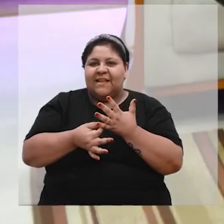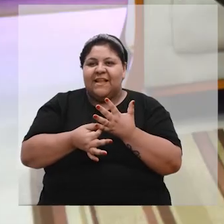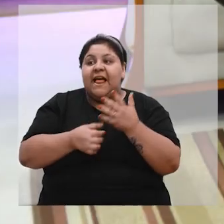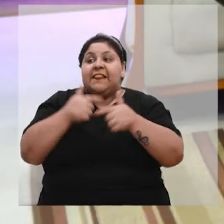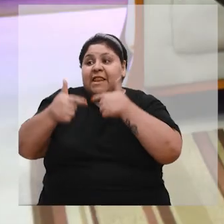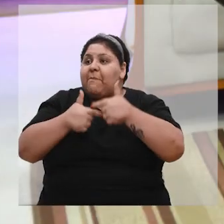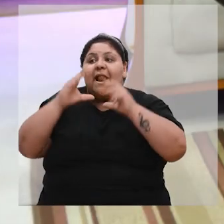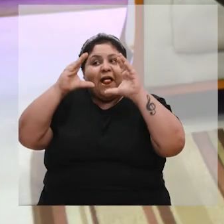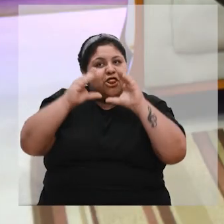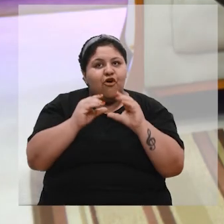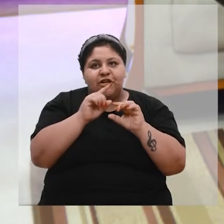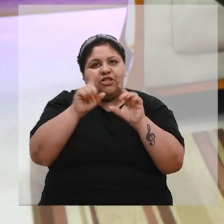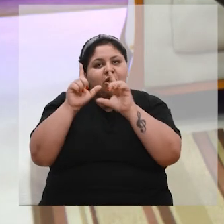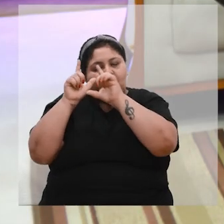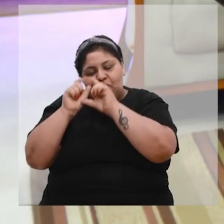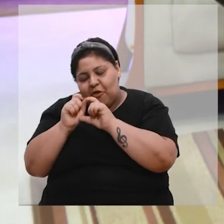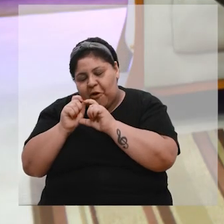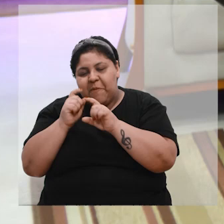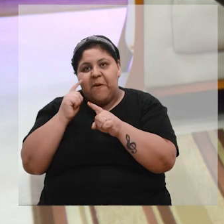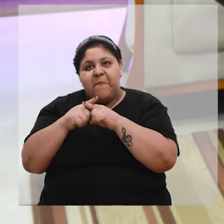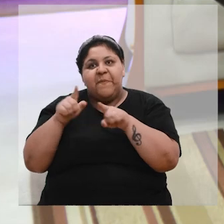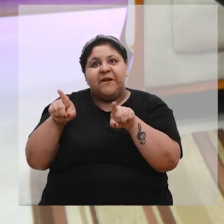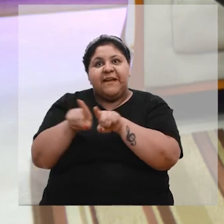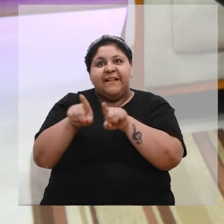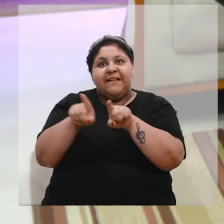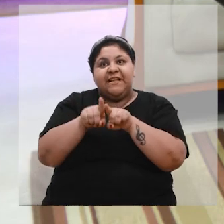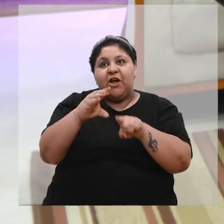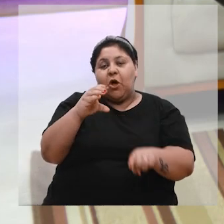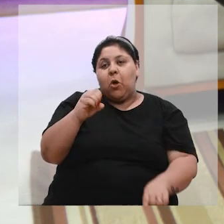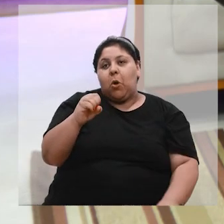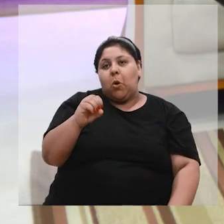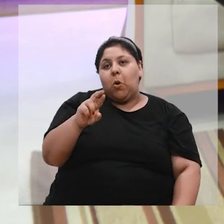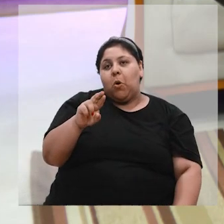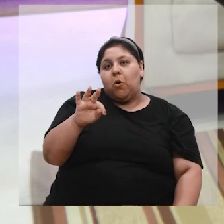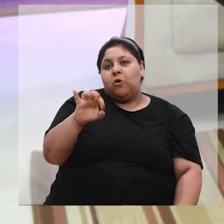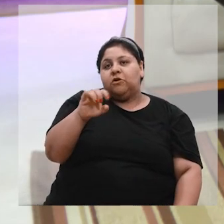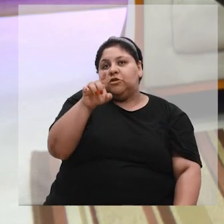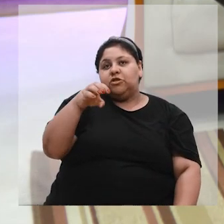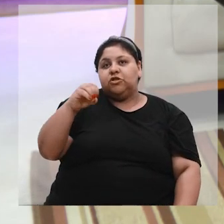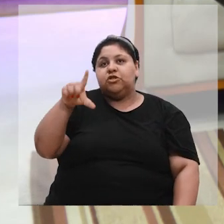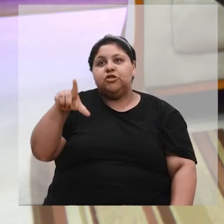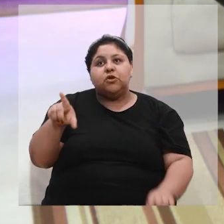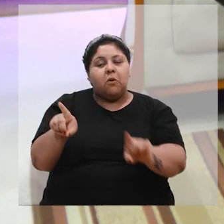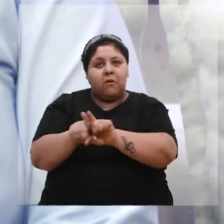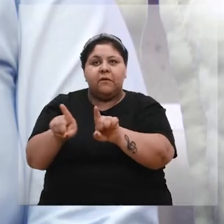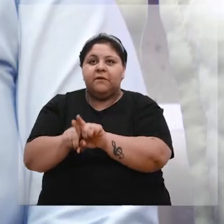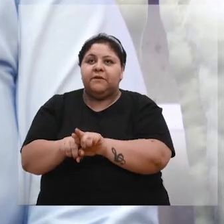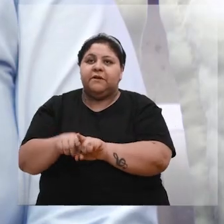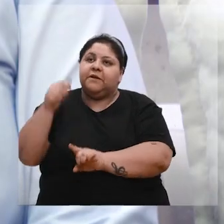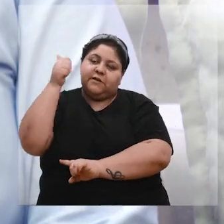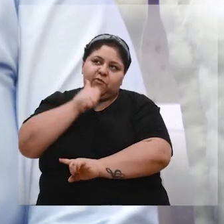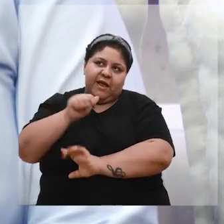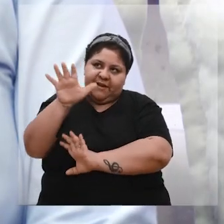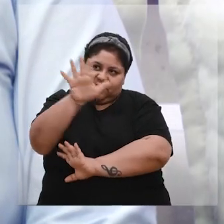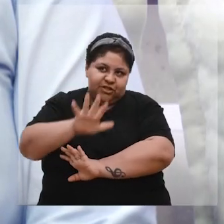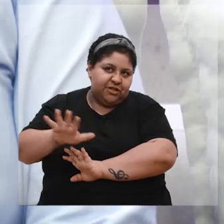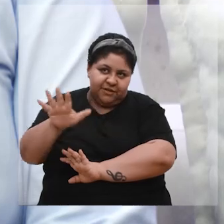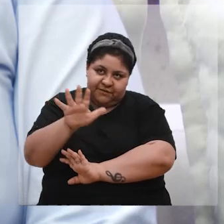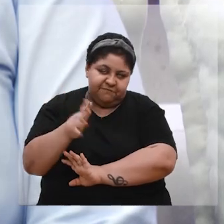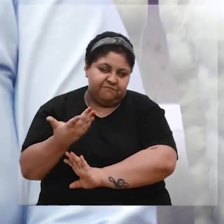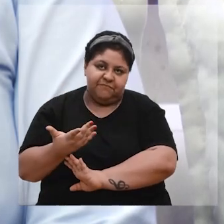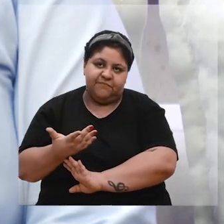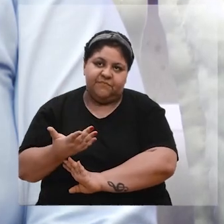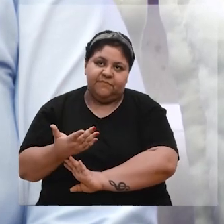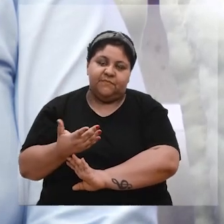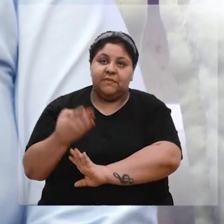chamou a atenção, porque não dorme daí. porque tem uma questão do cortisol. Tem uma questão do cortisol que também pode ser uma... As mulheres, vamos assim